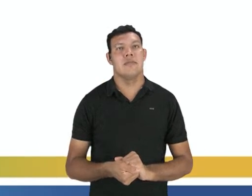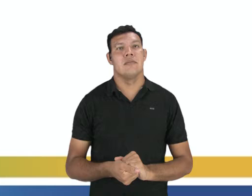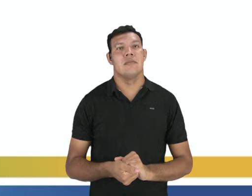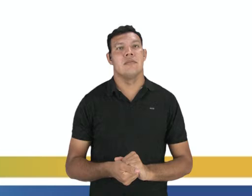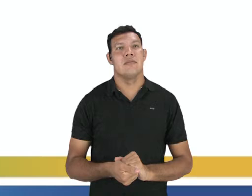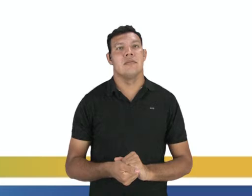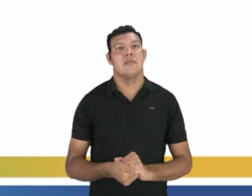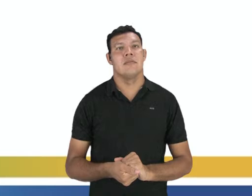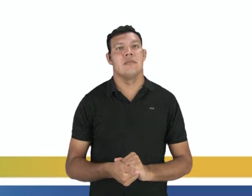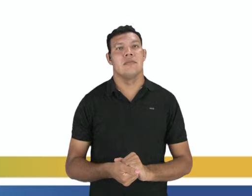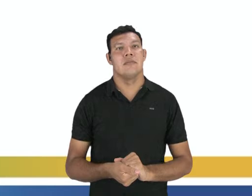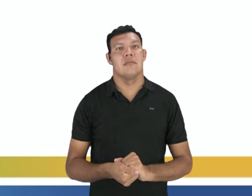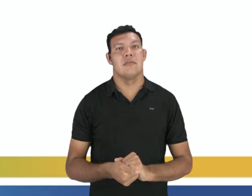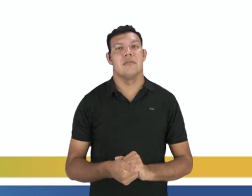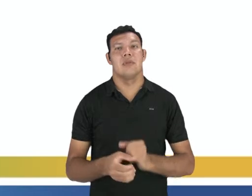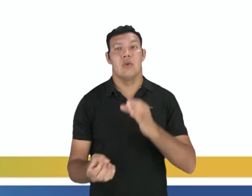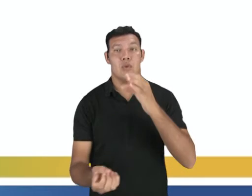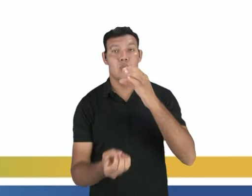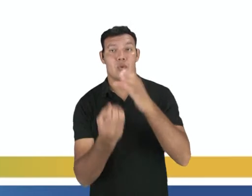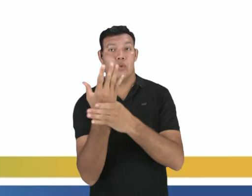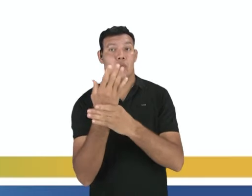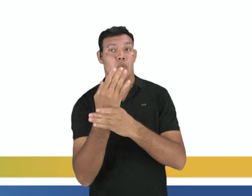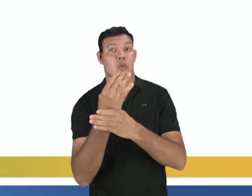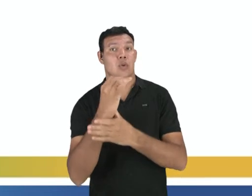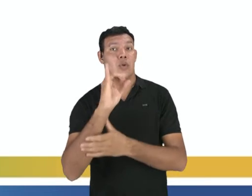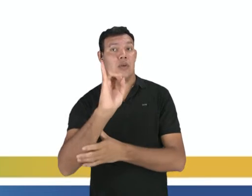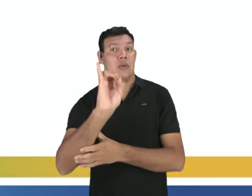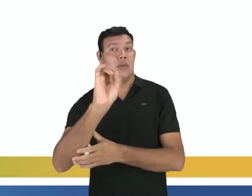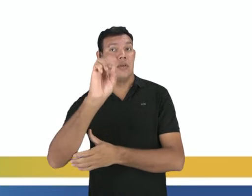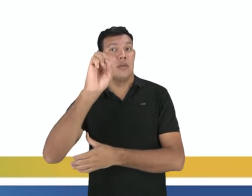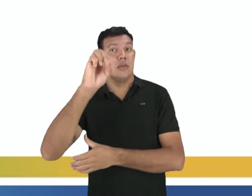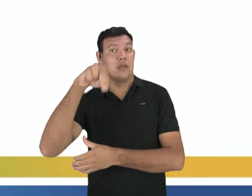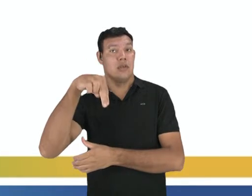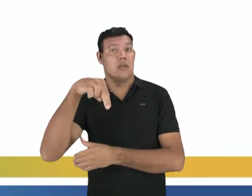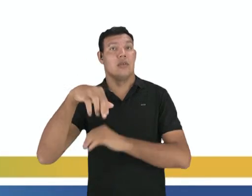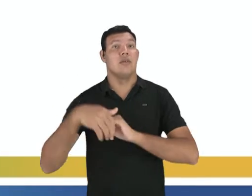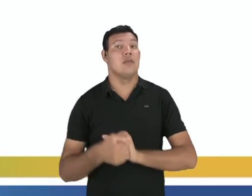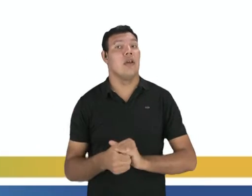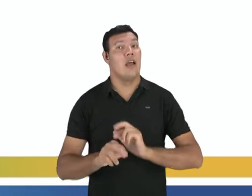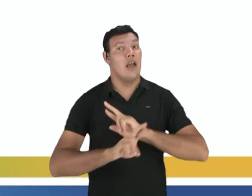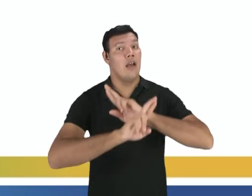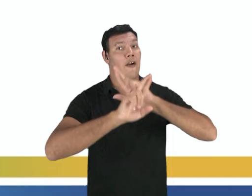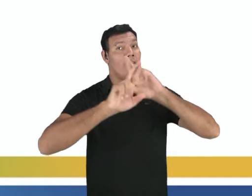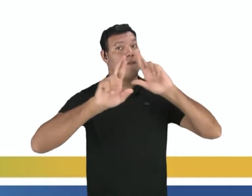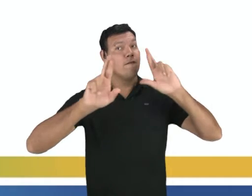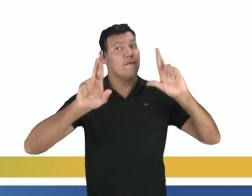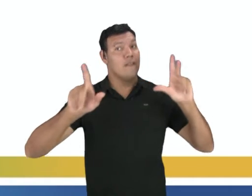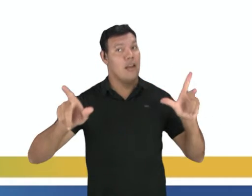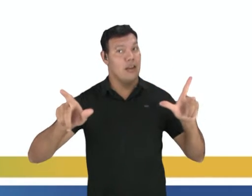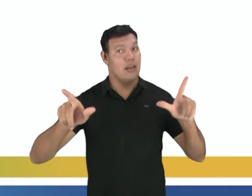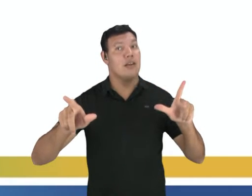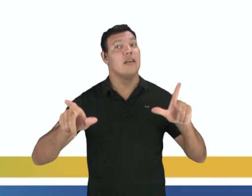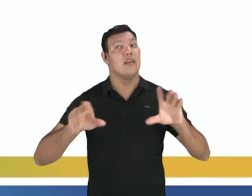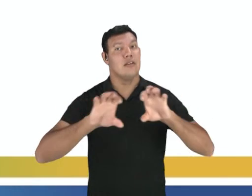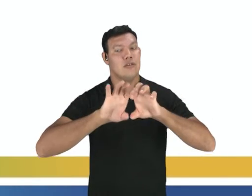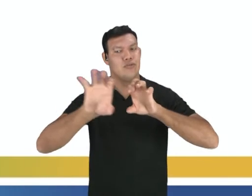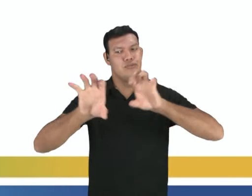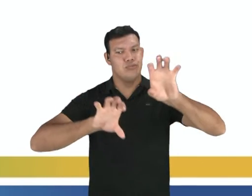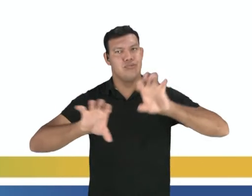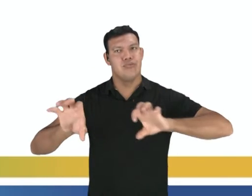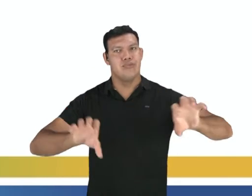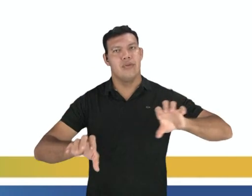aí a gente tem a formação de íons. Diferente da dissociação, que era somente